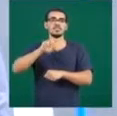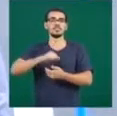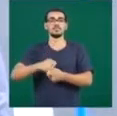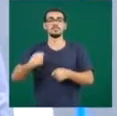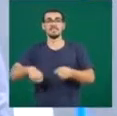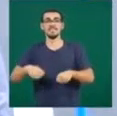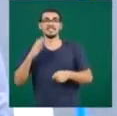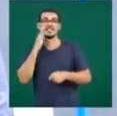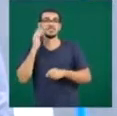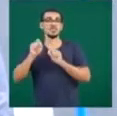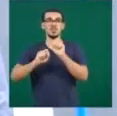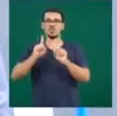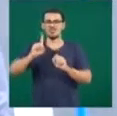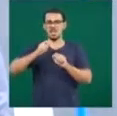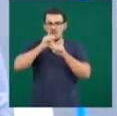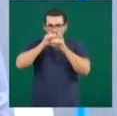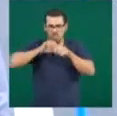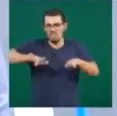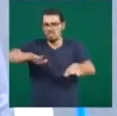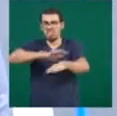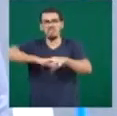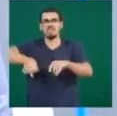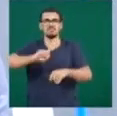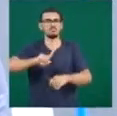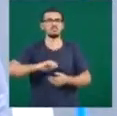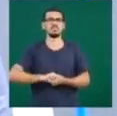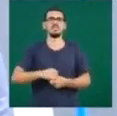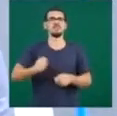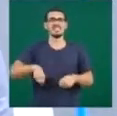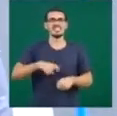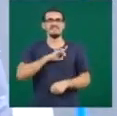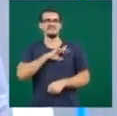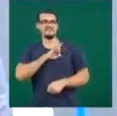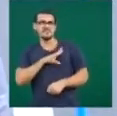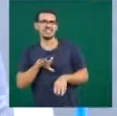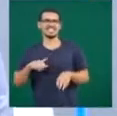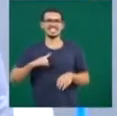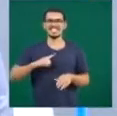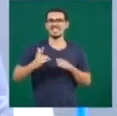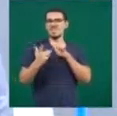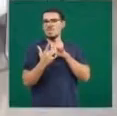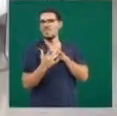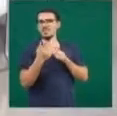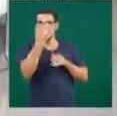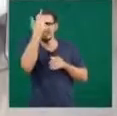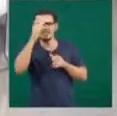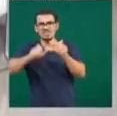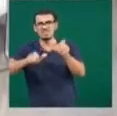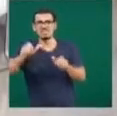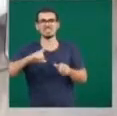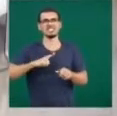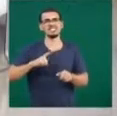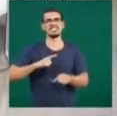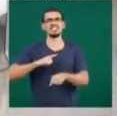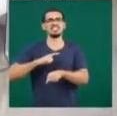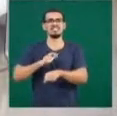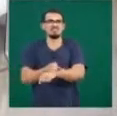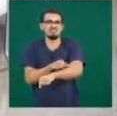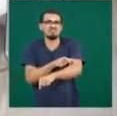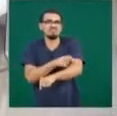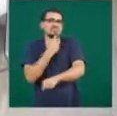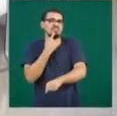não contagiosa e que não precisa ficar com medo de ter contato com pacientes que têm psoríase. Importantíssimo. Olha, Gabriel, muito obrigado